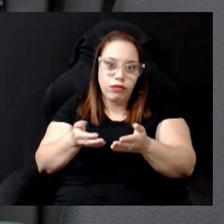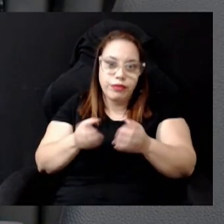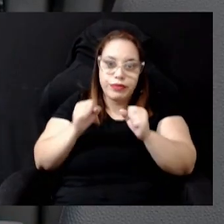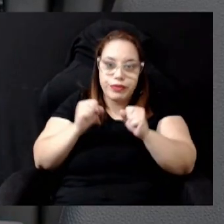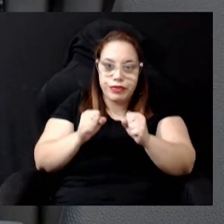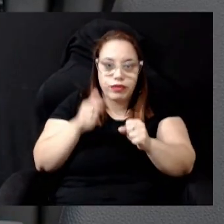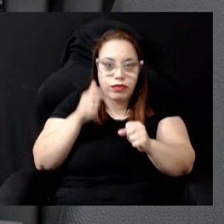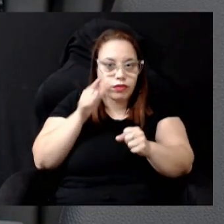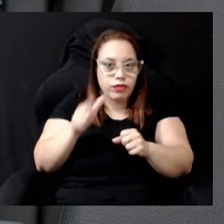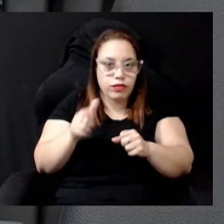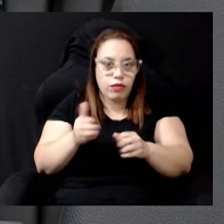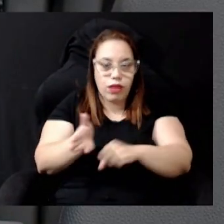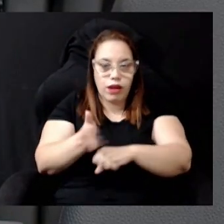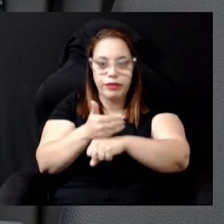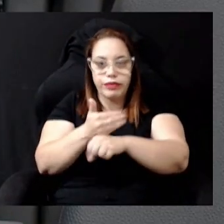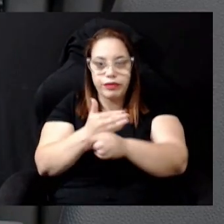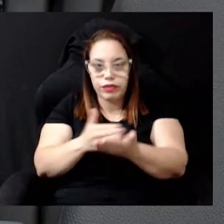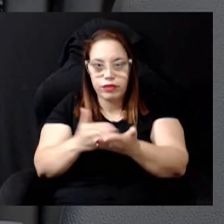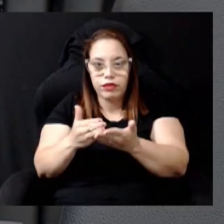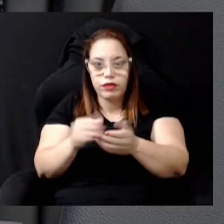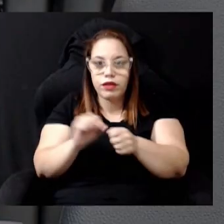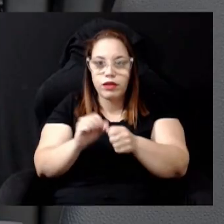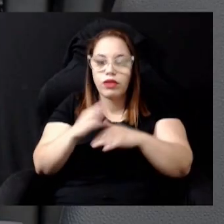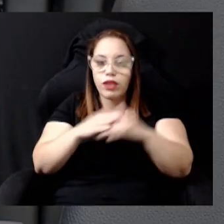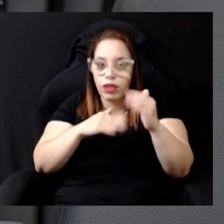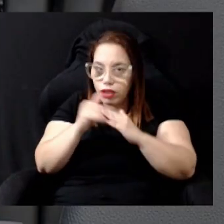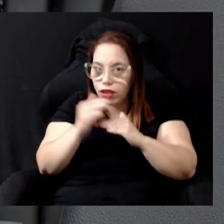no começo, faz o tratamento e